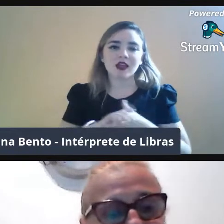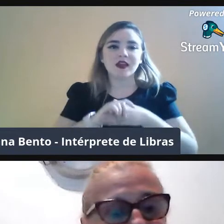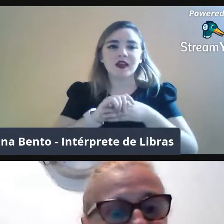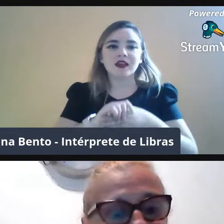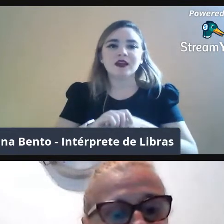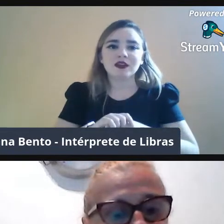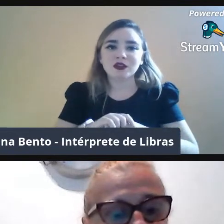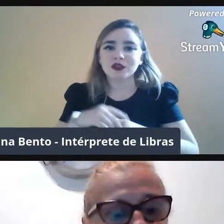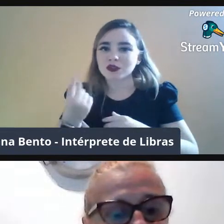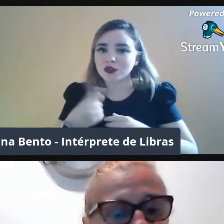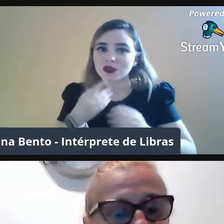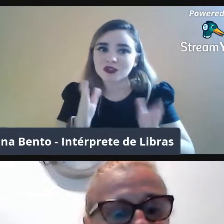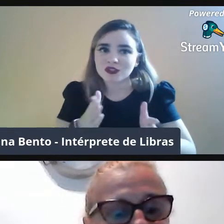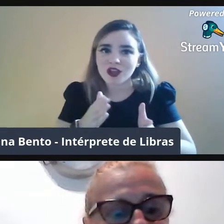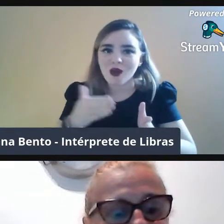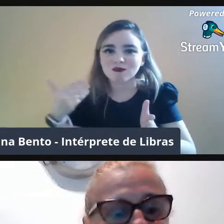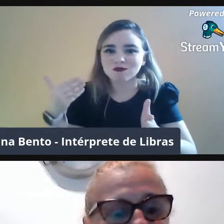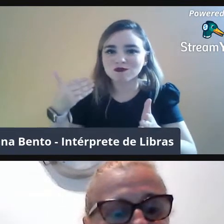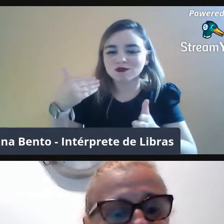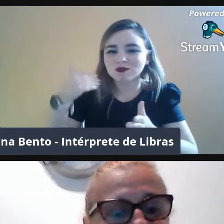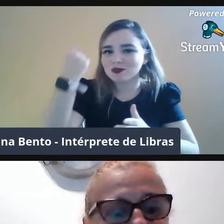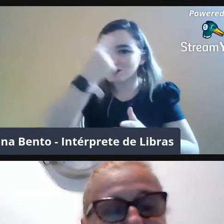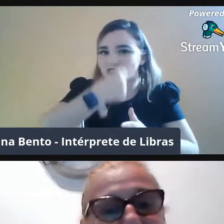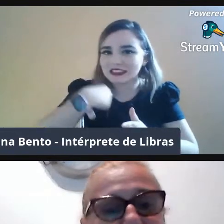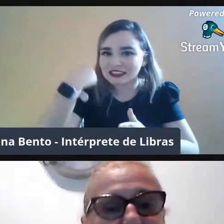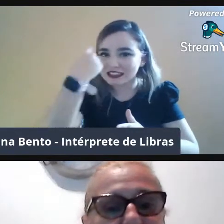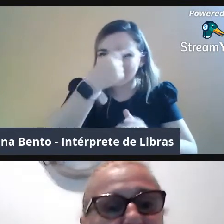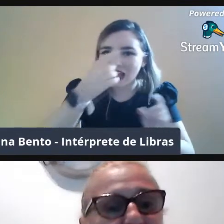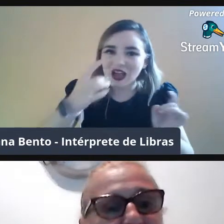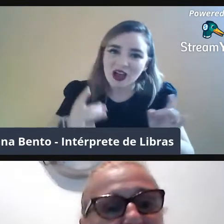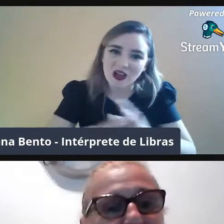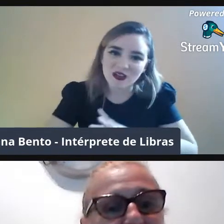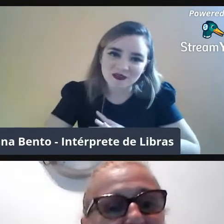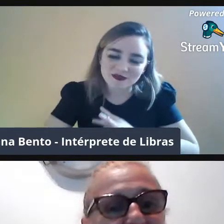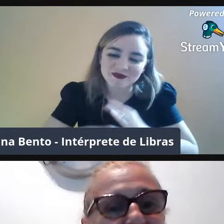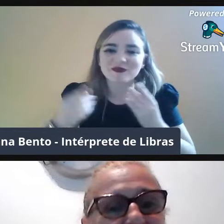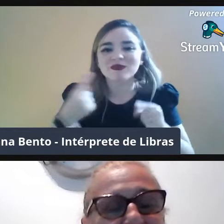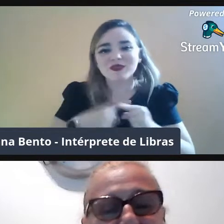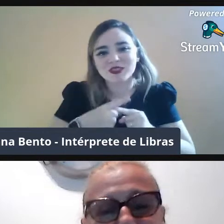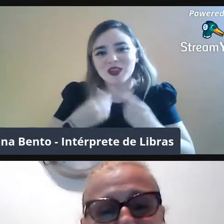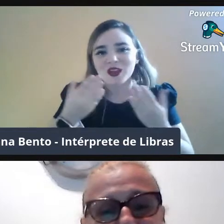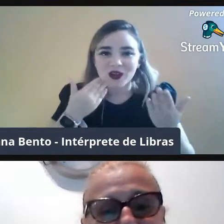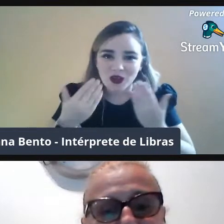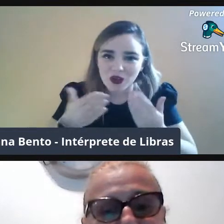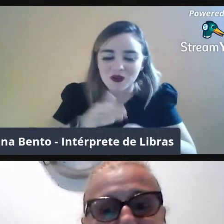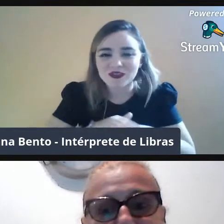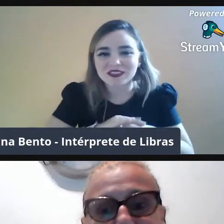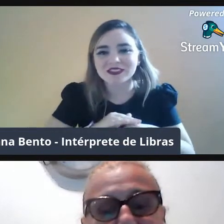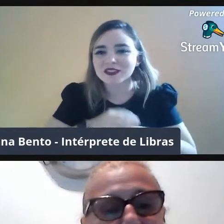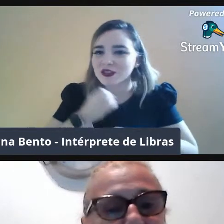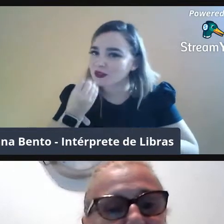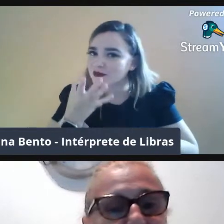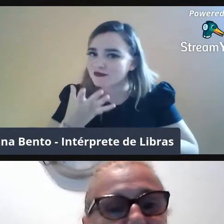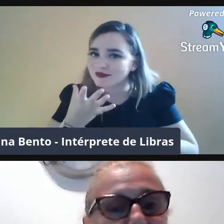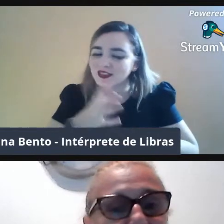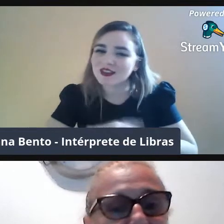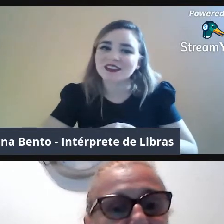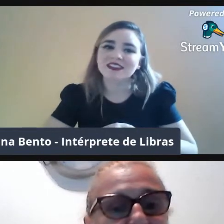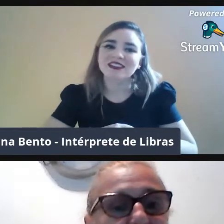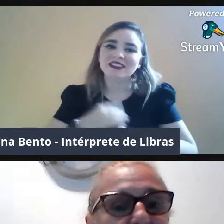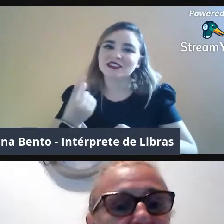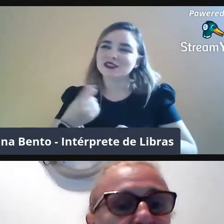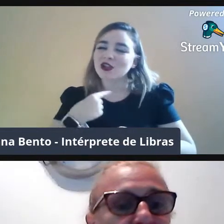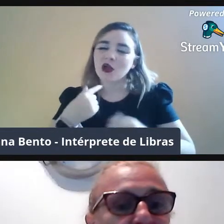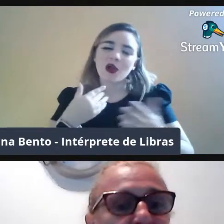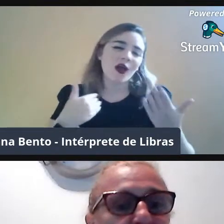até extrapolou um pouquinho a nossa hora de live, porque o papo está tão gostoso que a gente vai papeando,